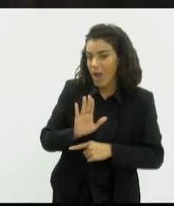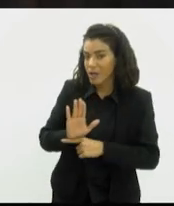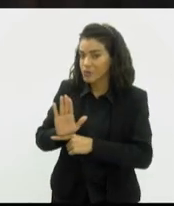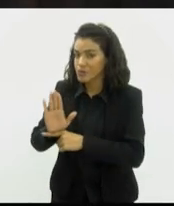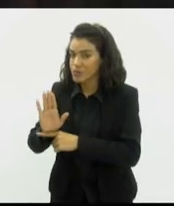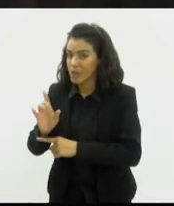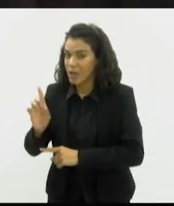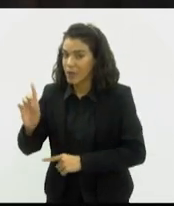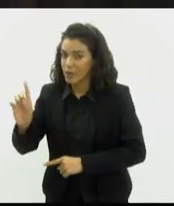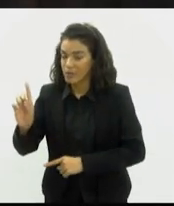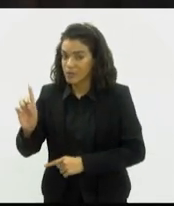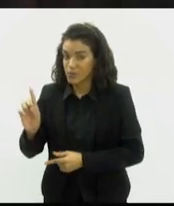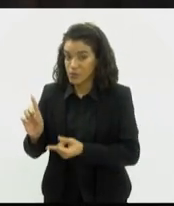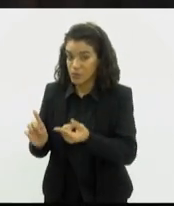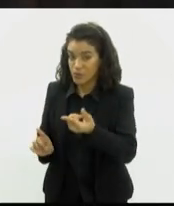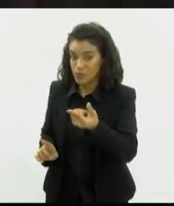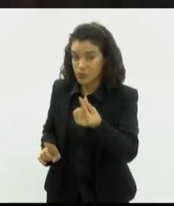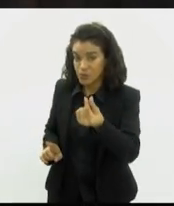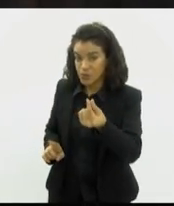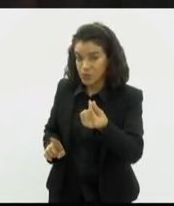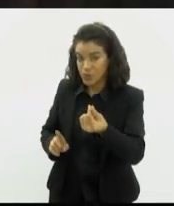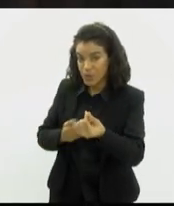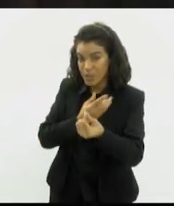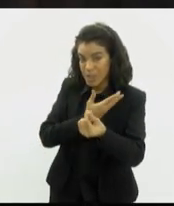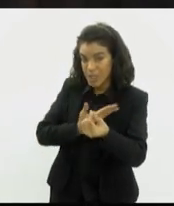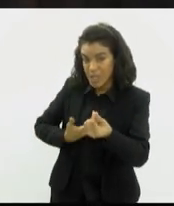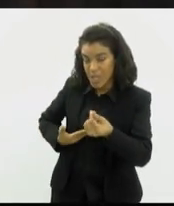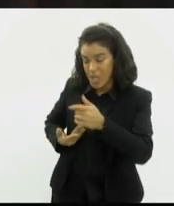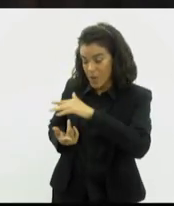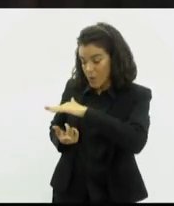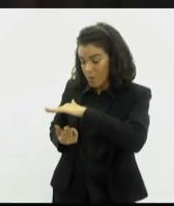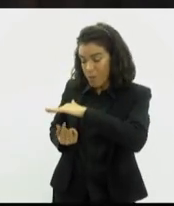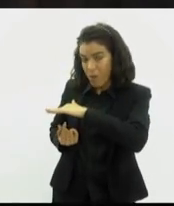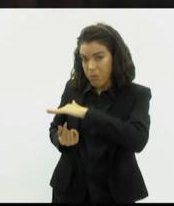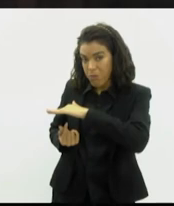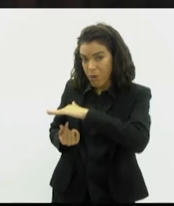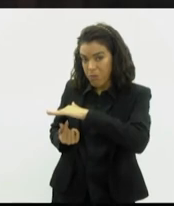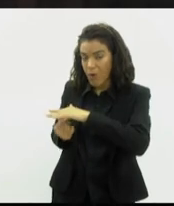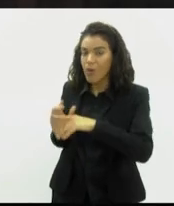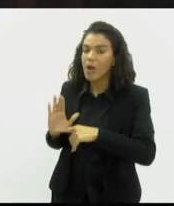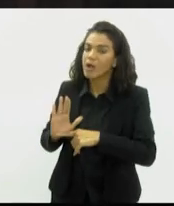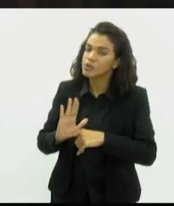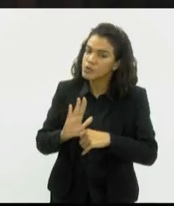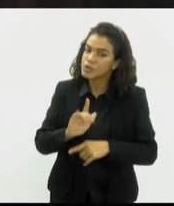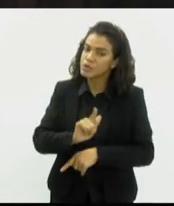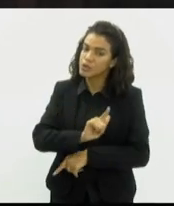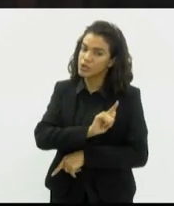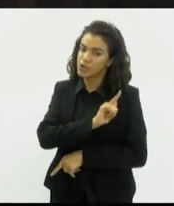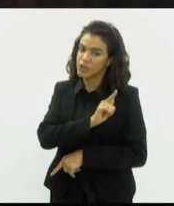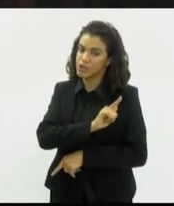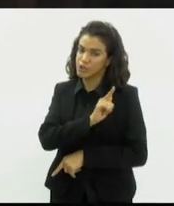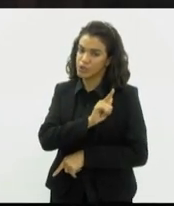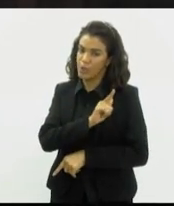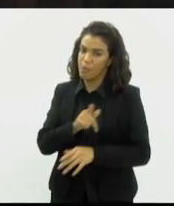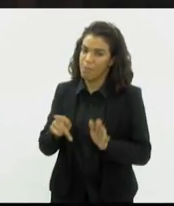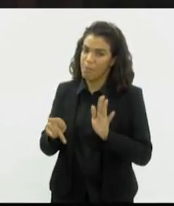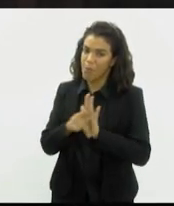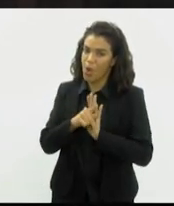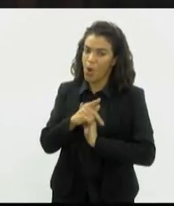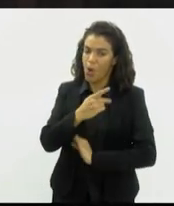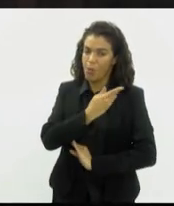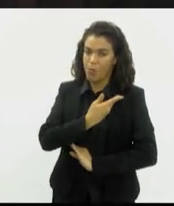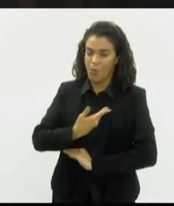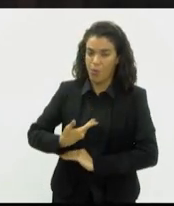Isto é, o dinheiro público seja utilizado para gestão pública e não